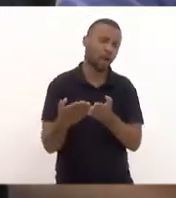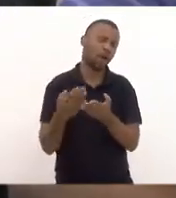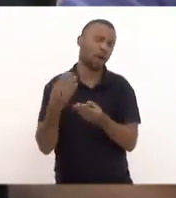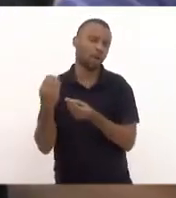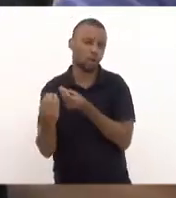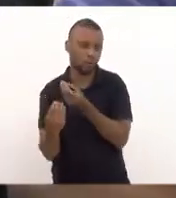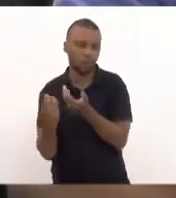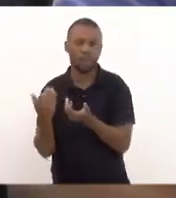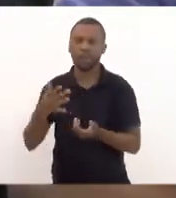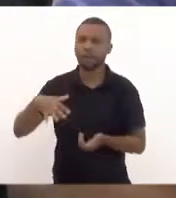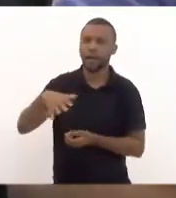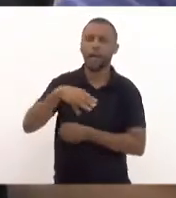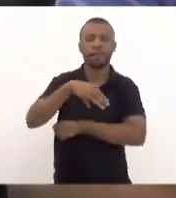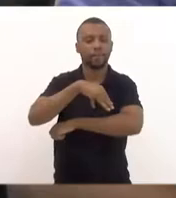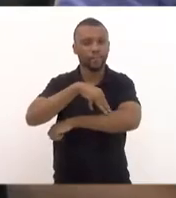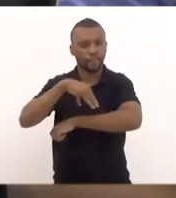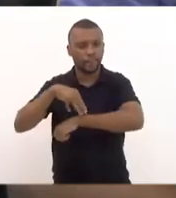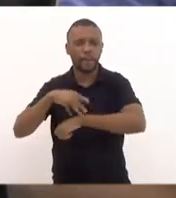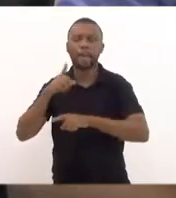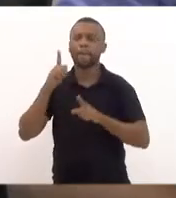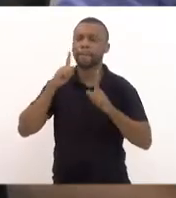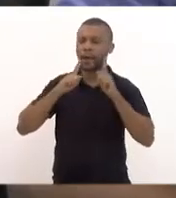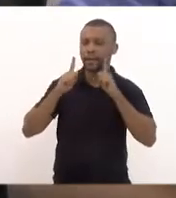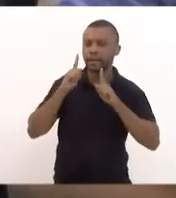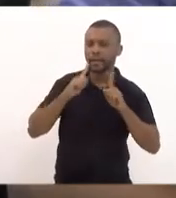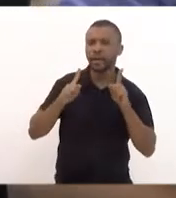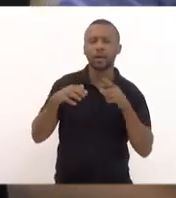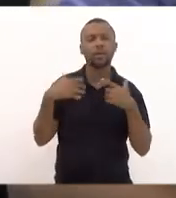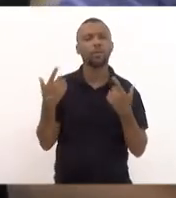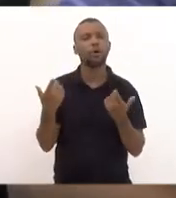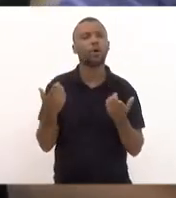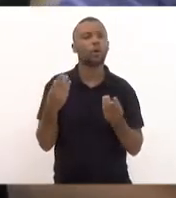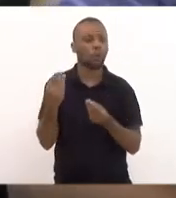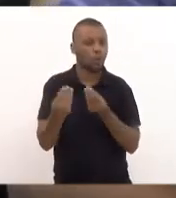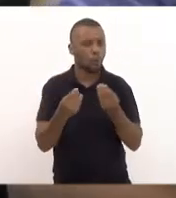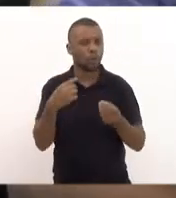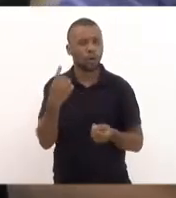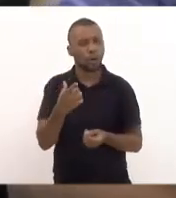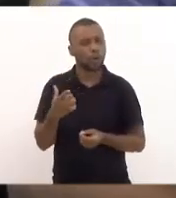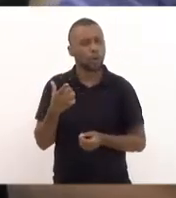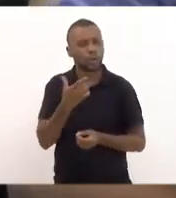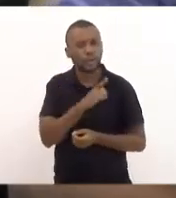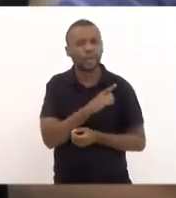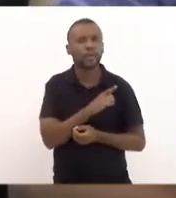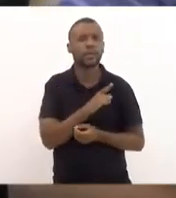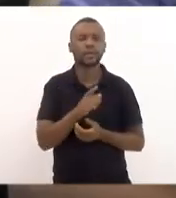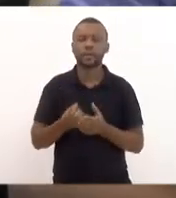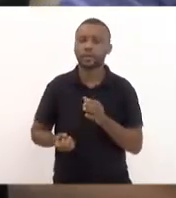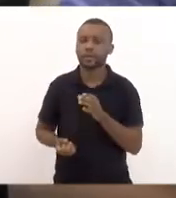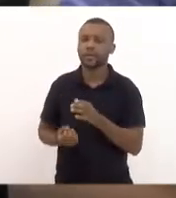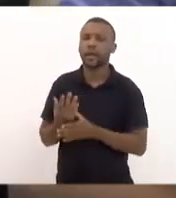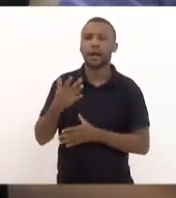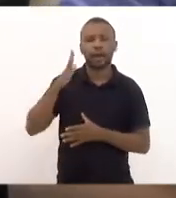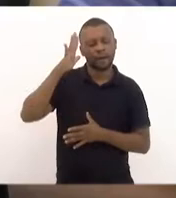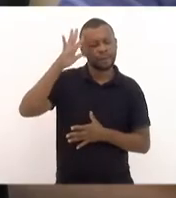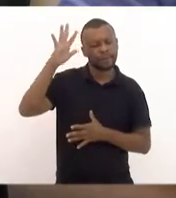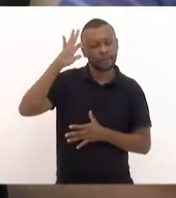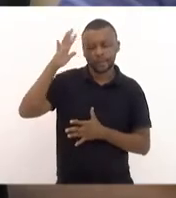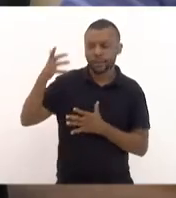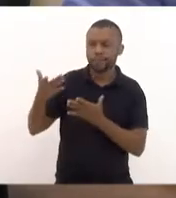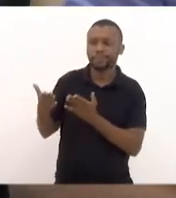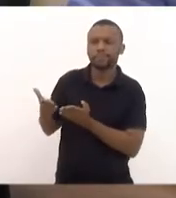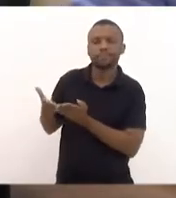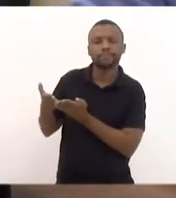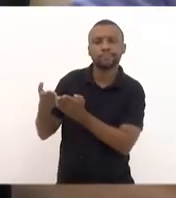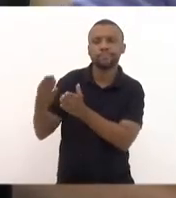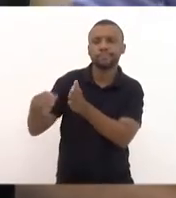Enfim, qual é o jogo de ganha-ganha no estado litorâneo que a gente pode fazer, né? Mas esse terminal, pensado como uma